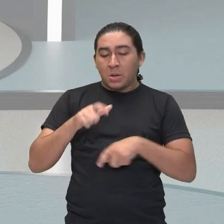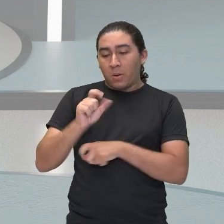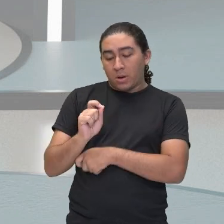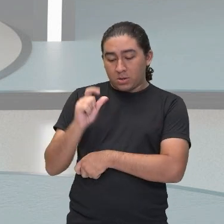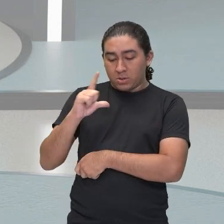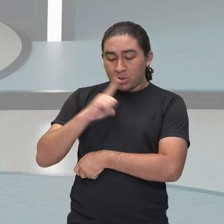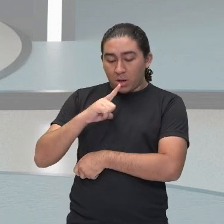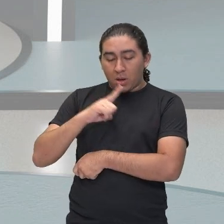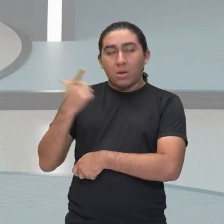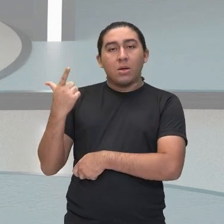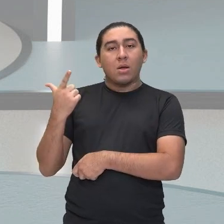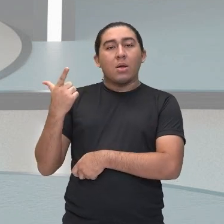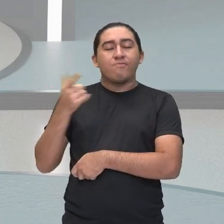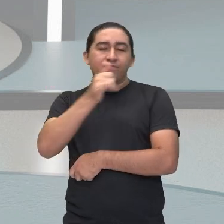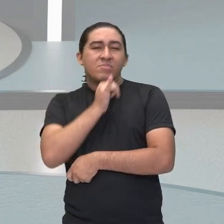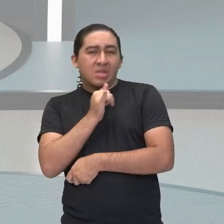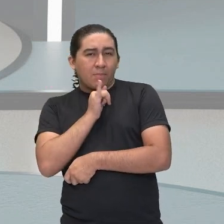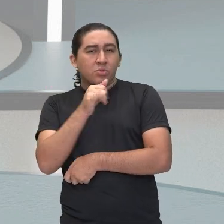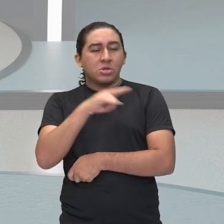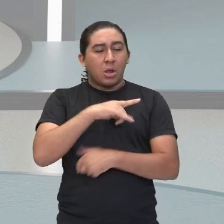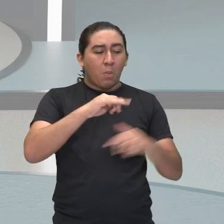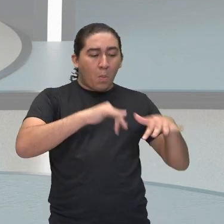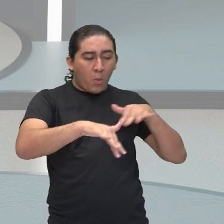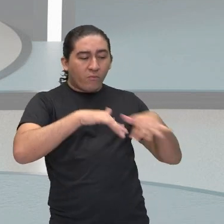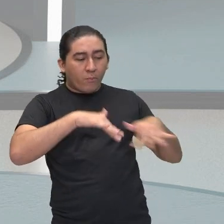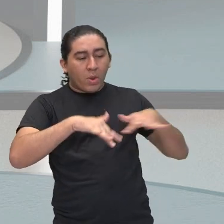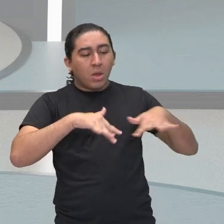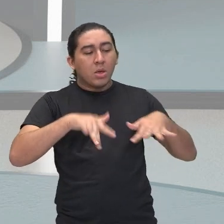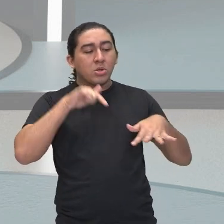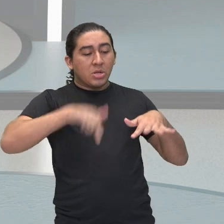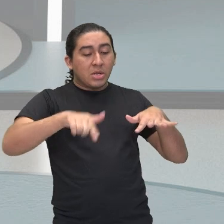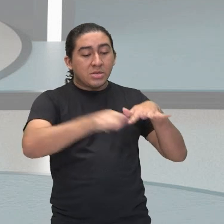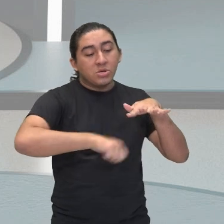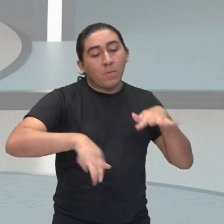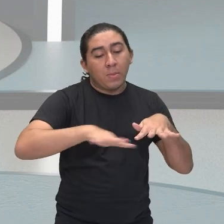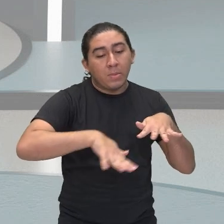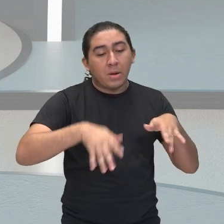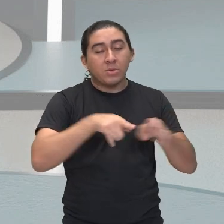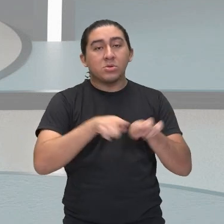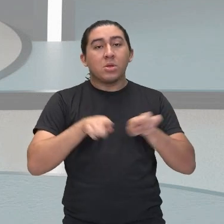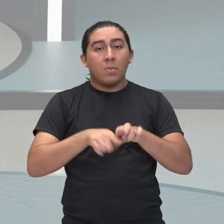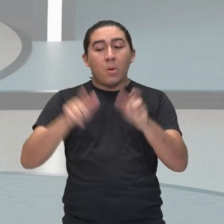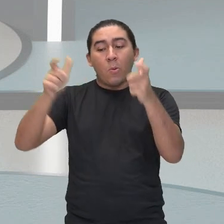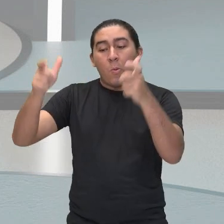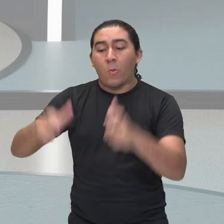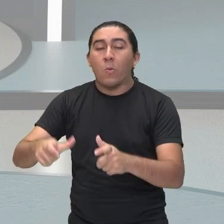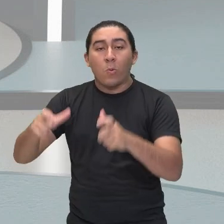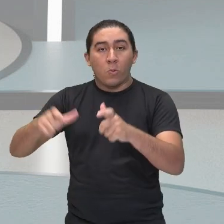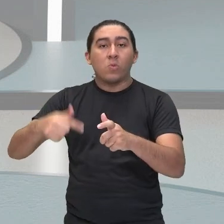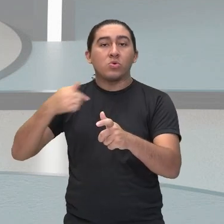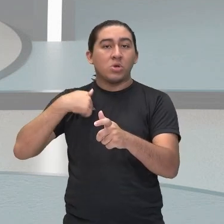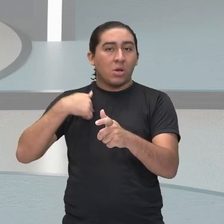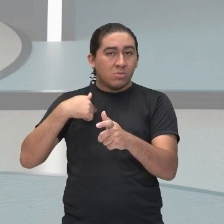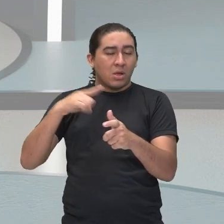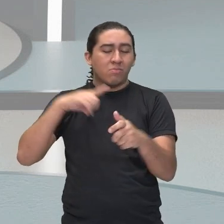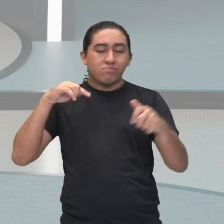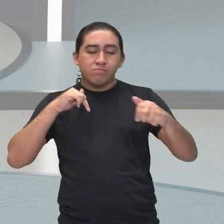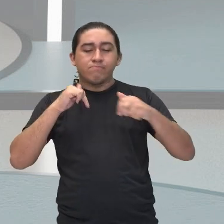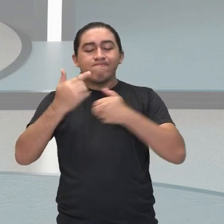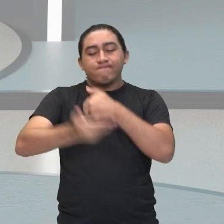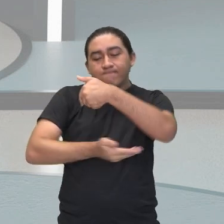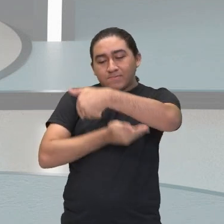estar tanto em movimento dentro desse espaço, dentro do local em que eu interajo, em que eu